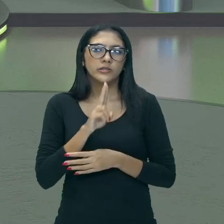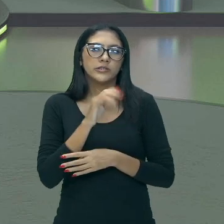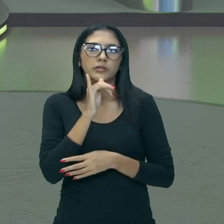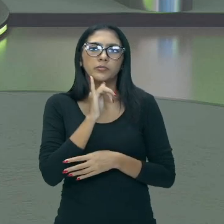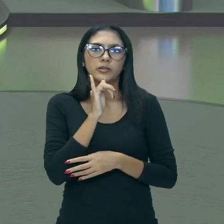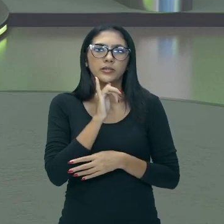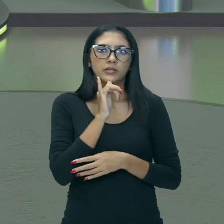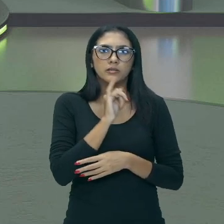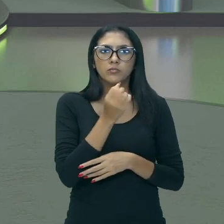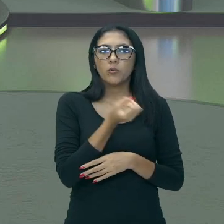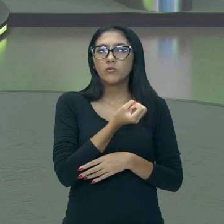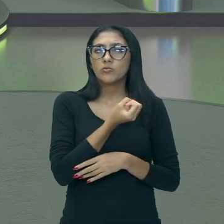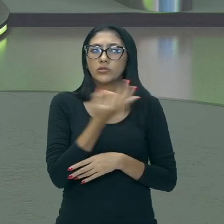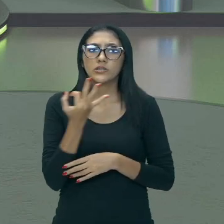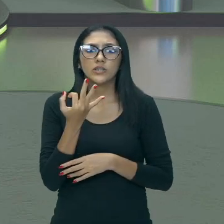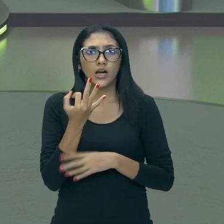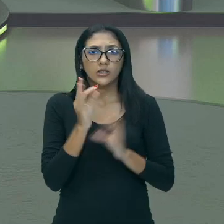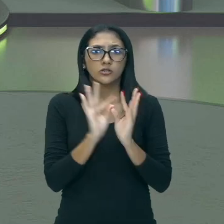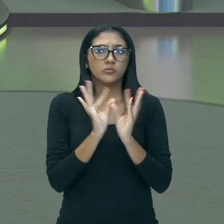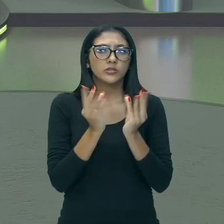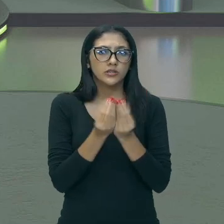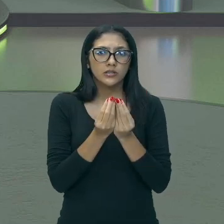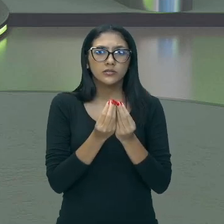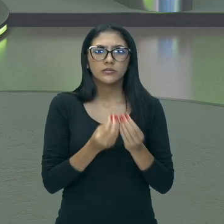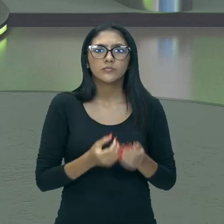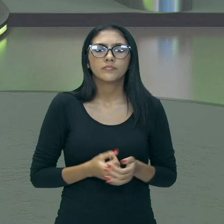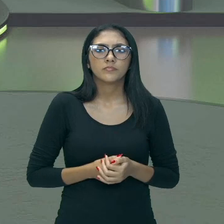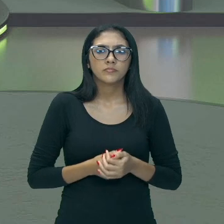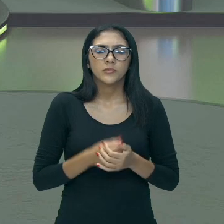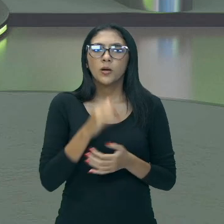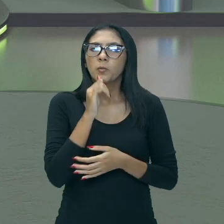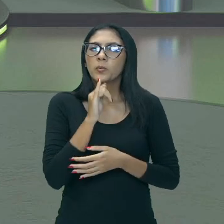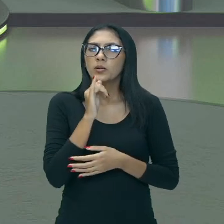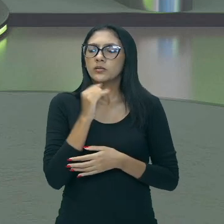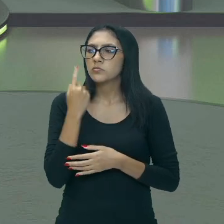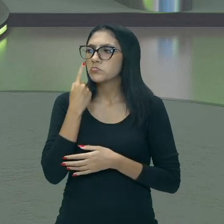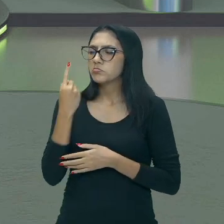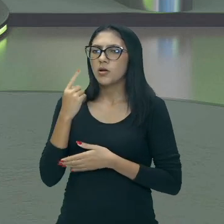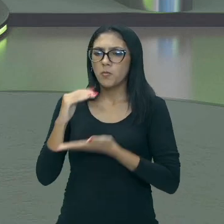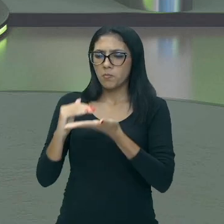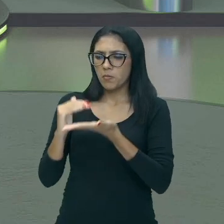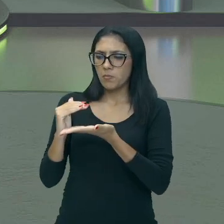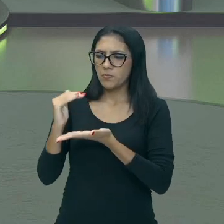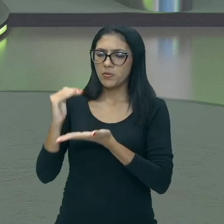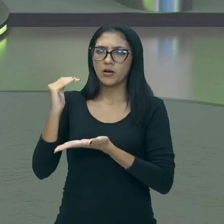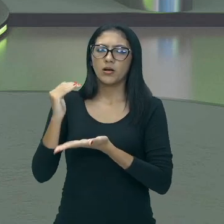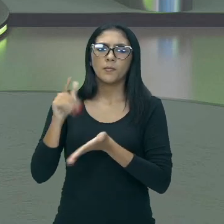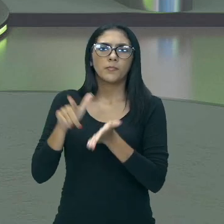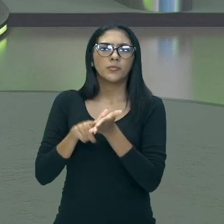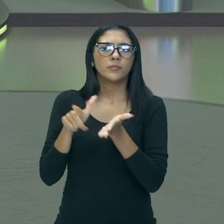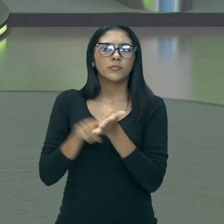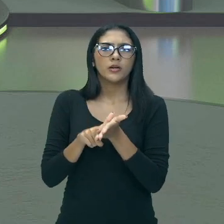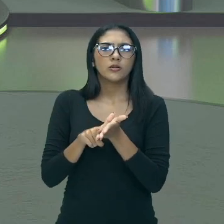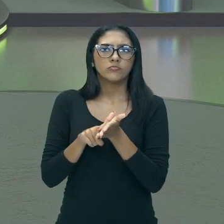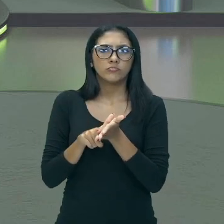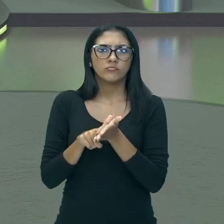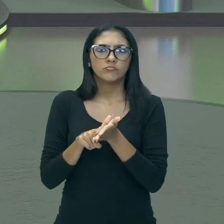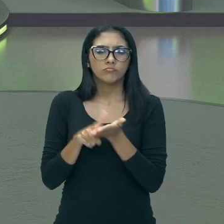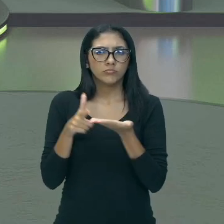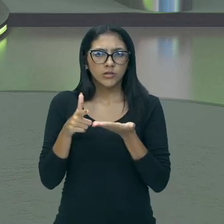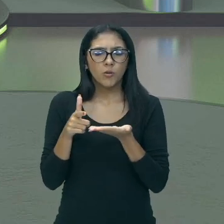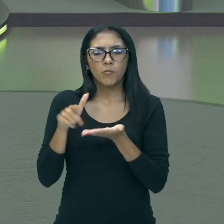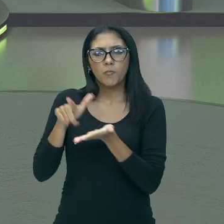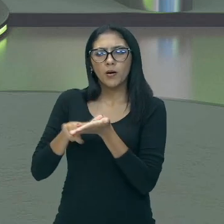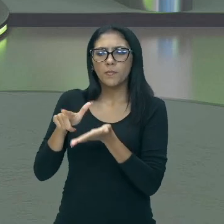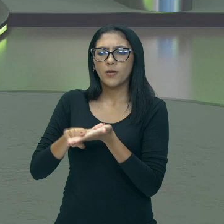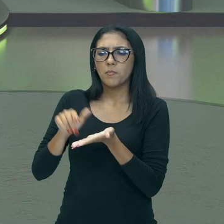de quantidade de substâncias. Então, por exemplo, nós temos ali uma resma de papel e essa resma de papel você sabe que